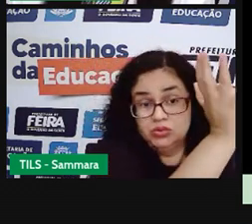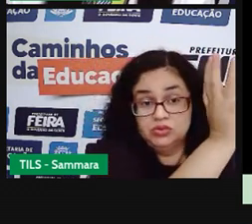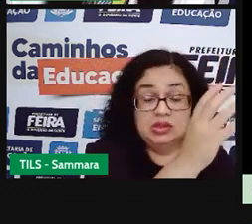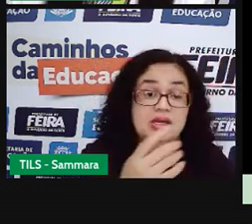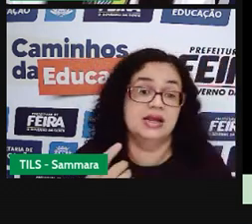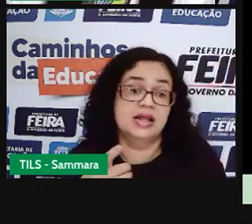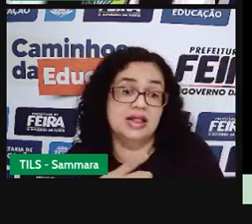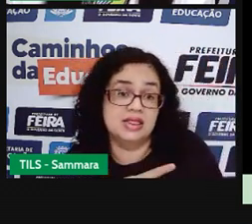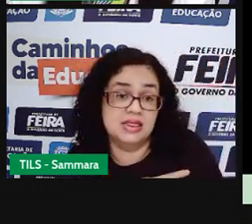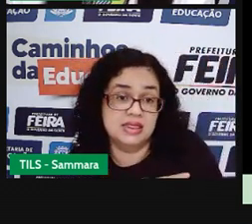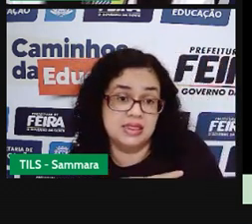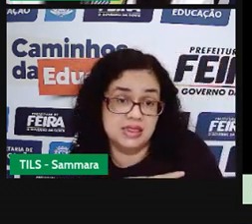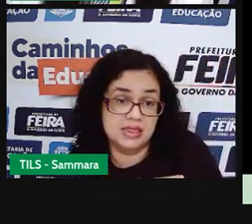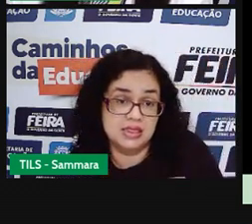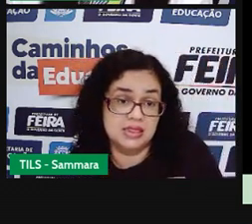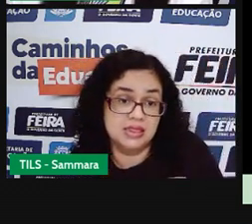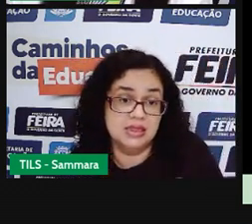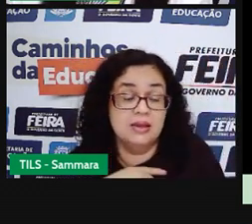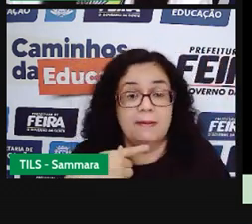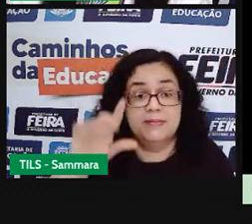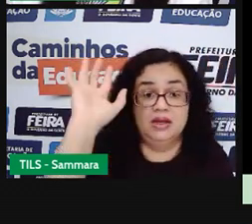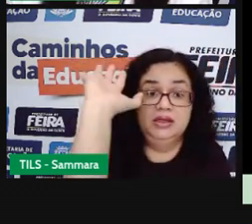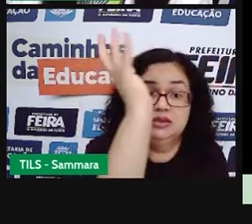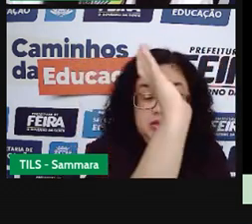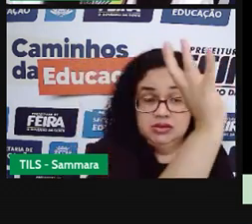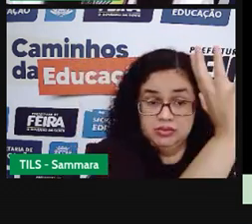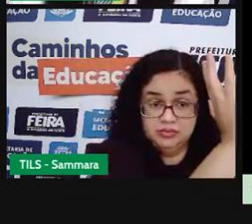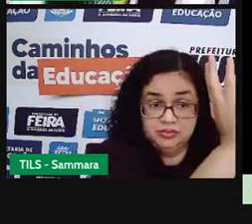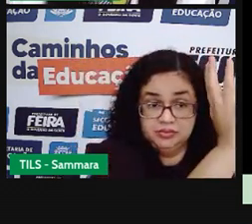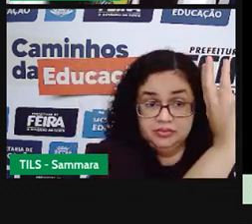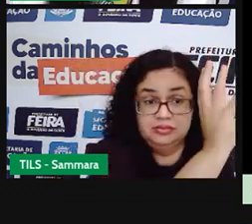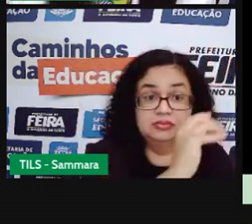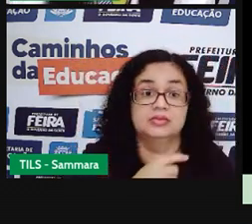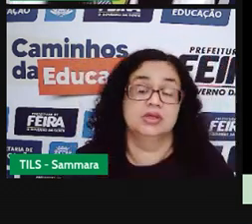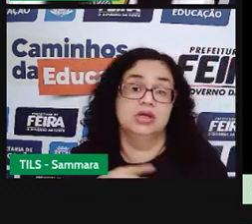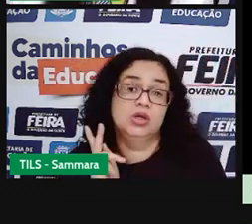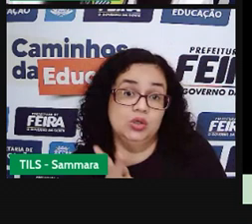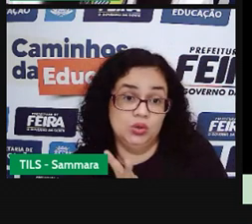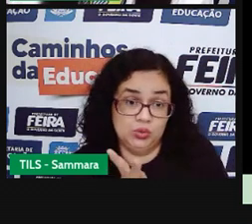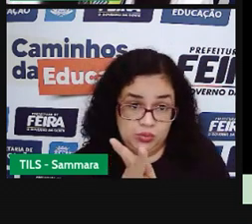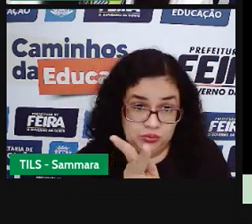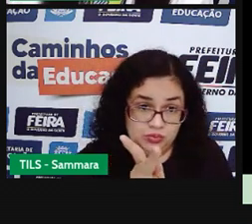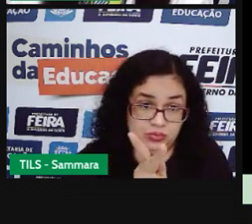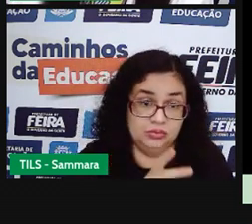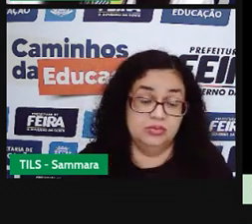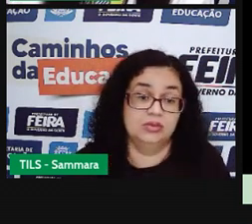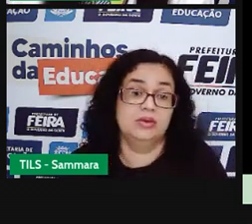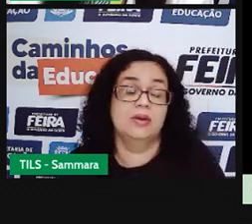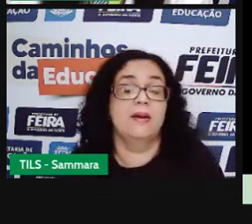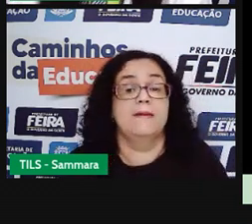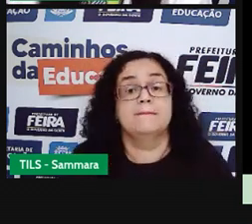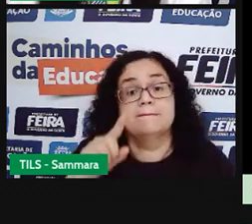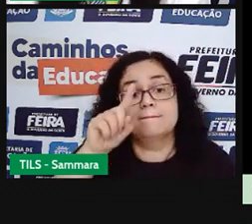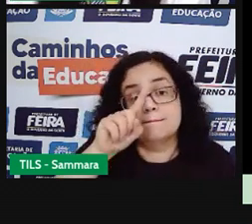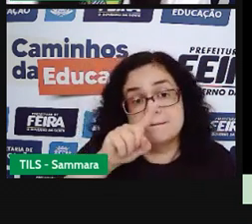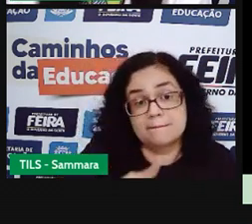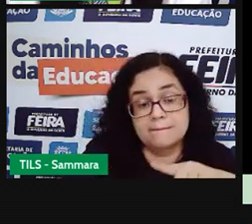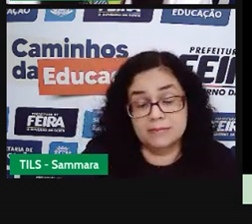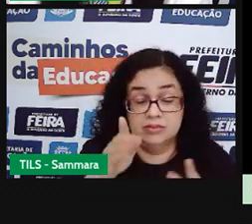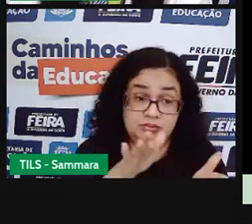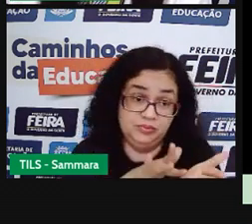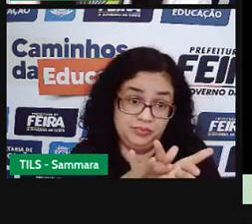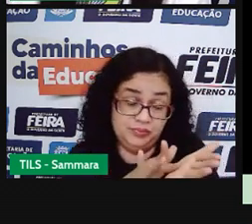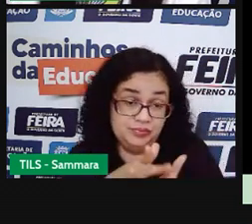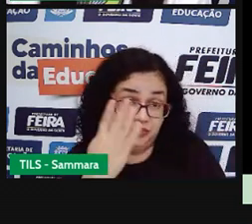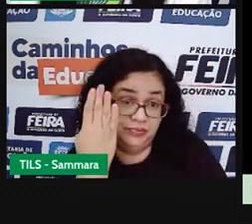aqueles oferecidos diretamente pela natureza né são os recursos naturais os materiais artificiais